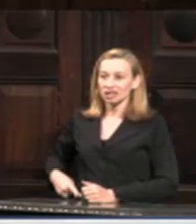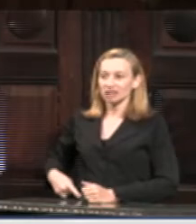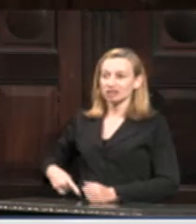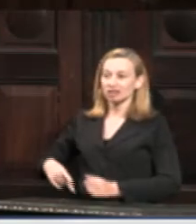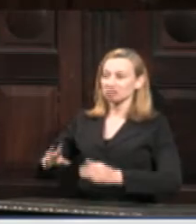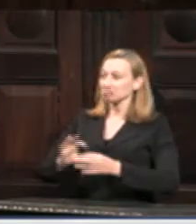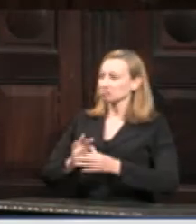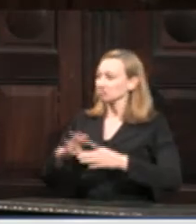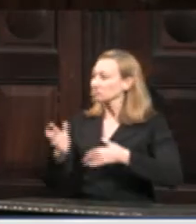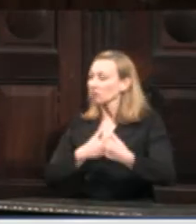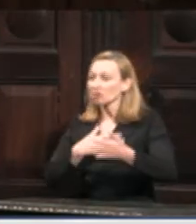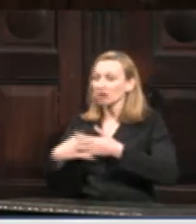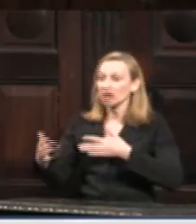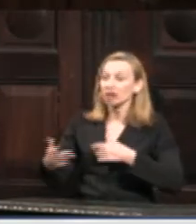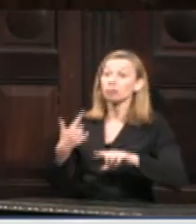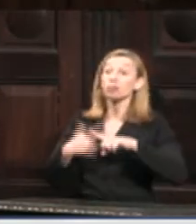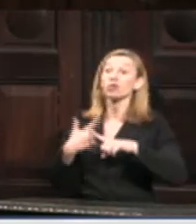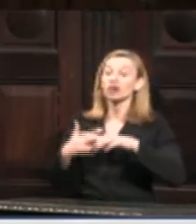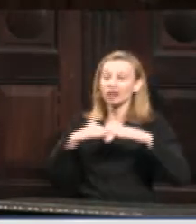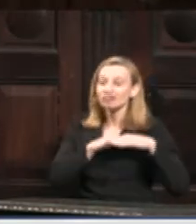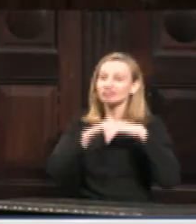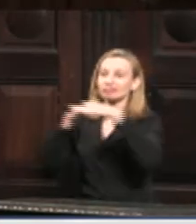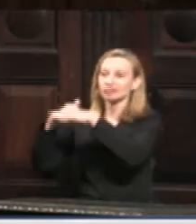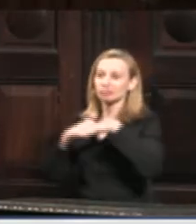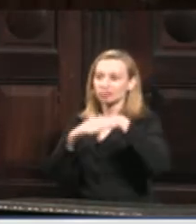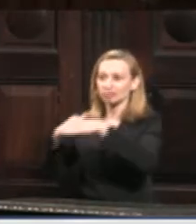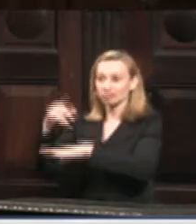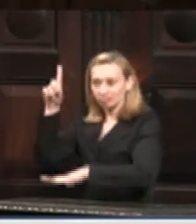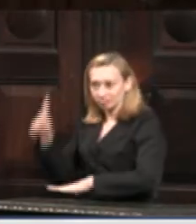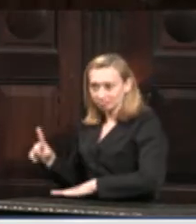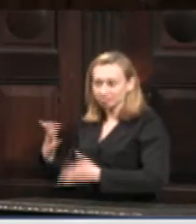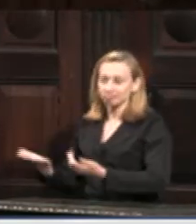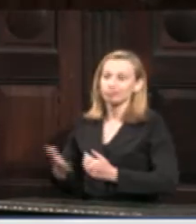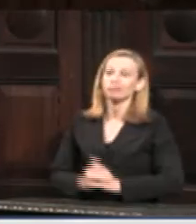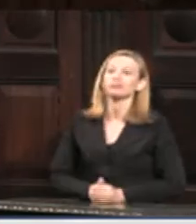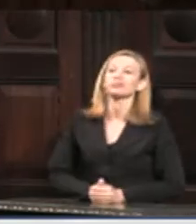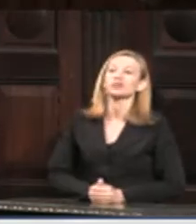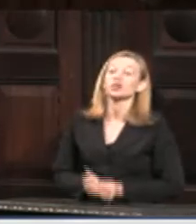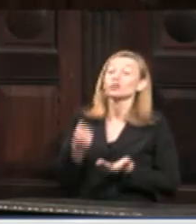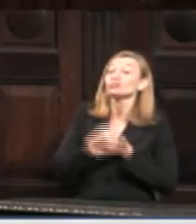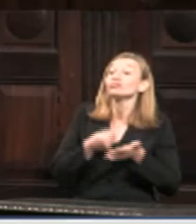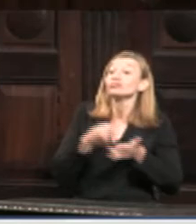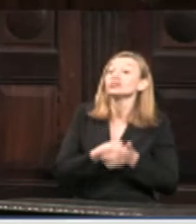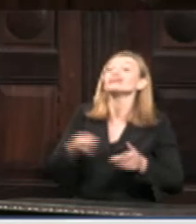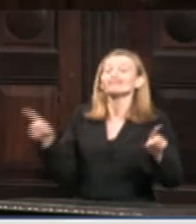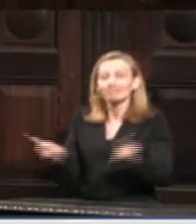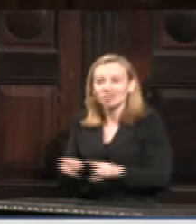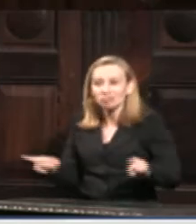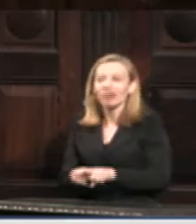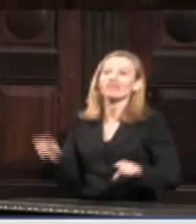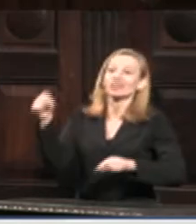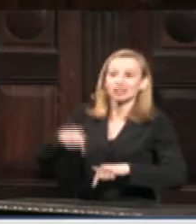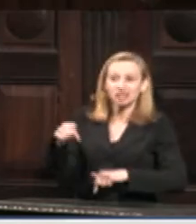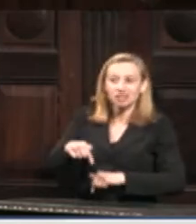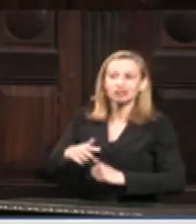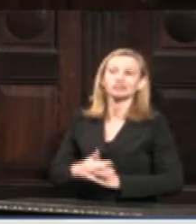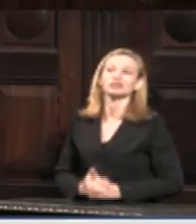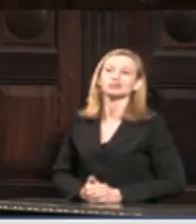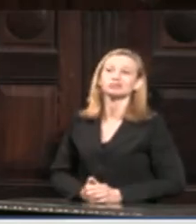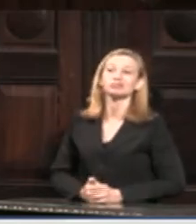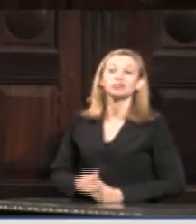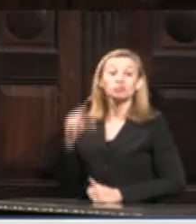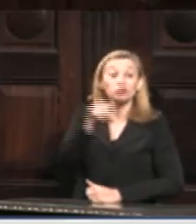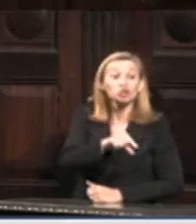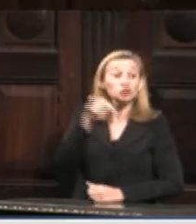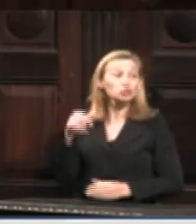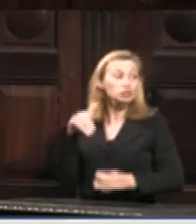democrático e dá espaço para as minorias, que obriga também aqui uma eleição